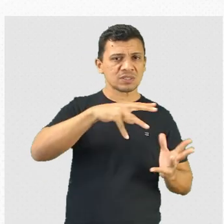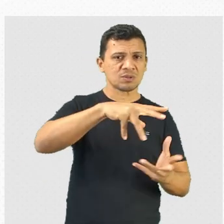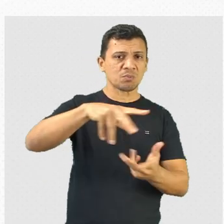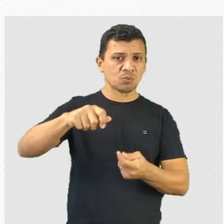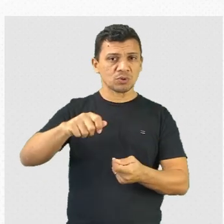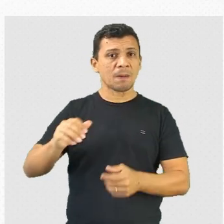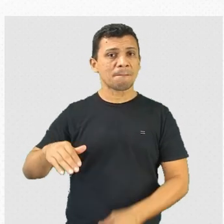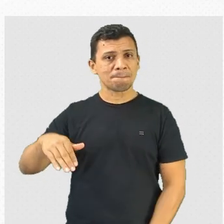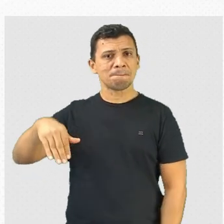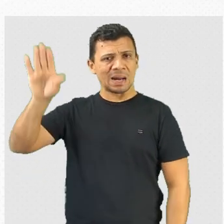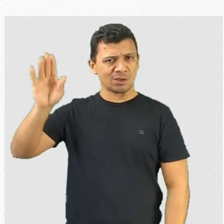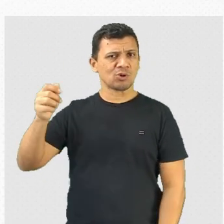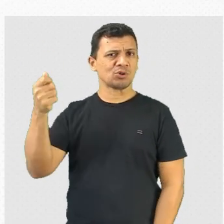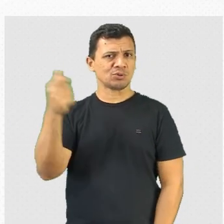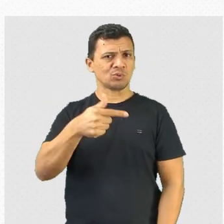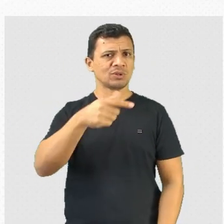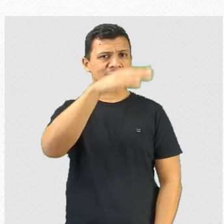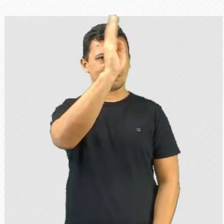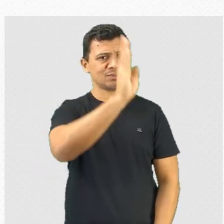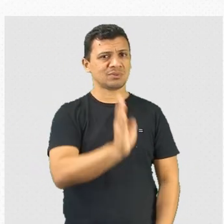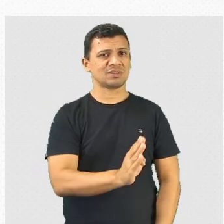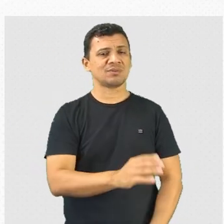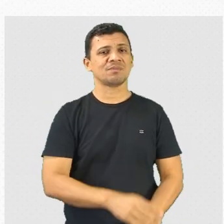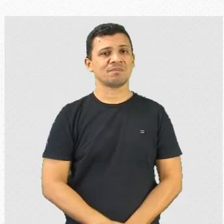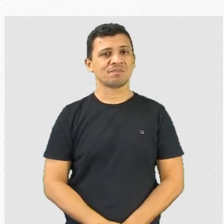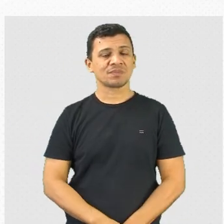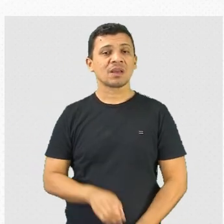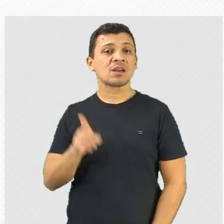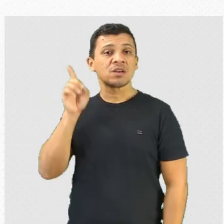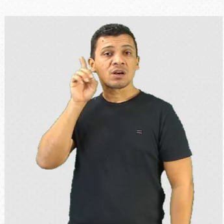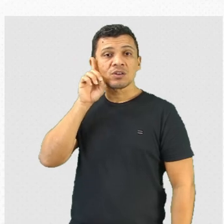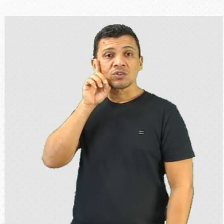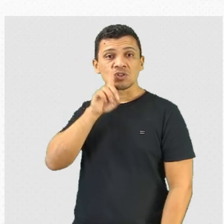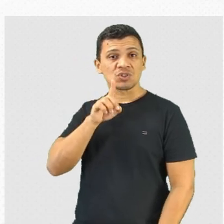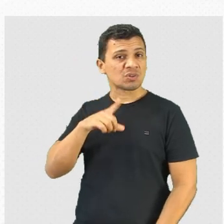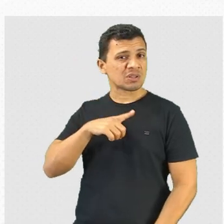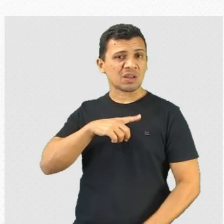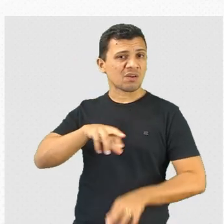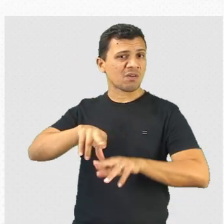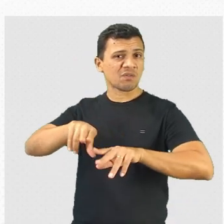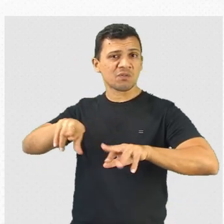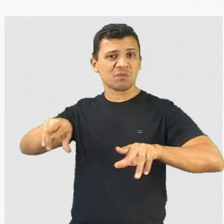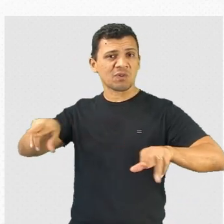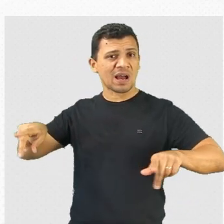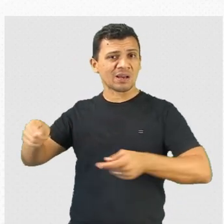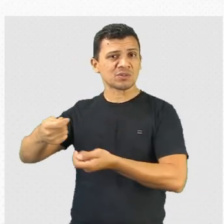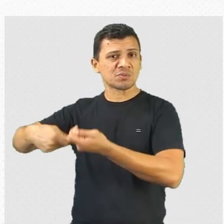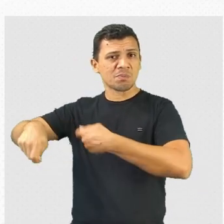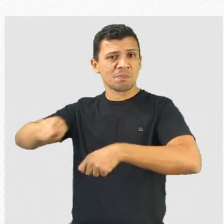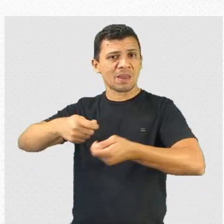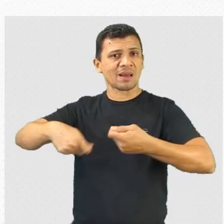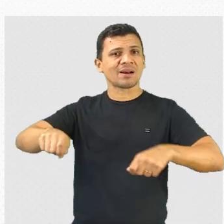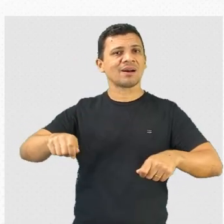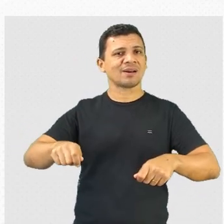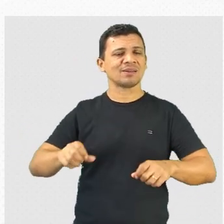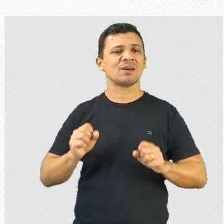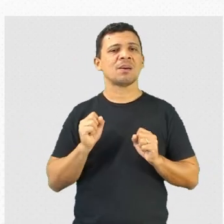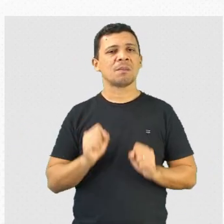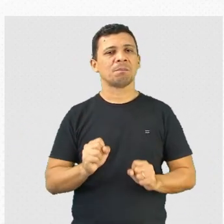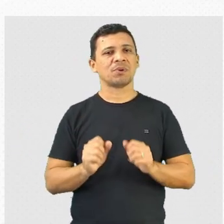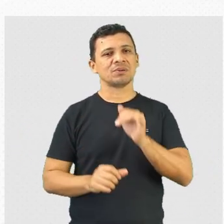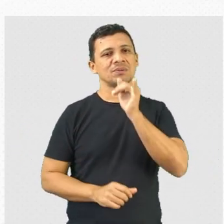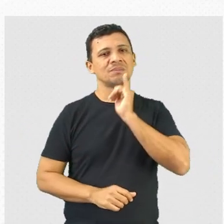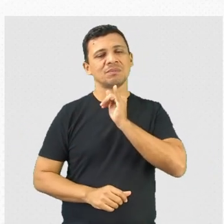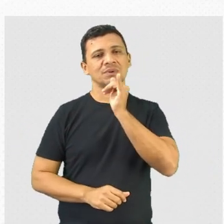Brasil. Certo? Então, nos Estados Unidos você já tem um rol ali de mercado que vai te permitir, por